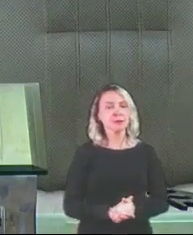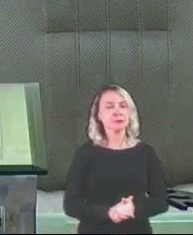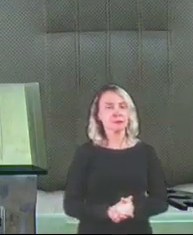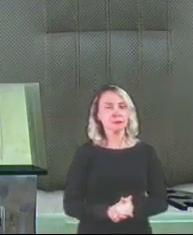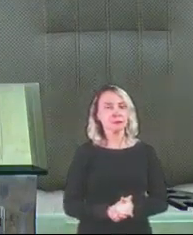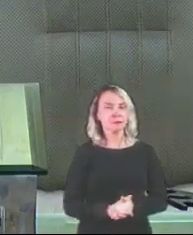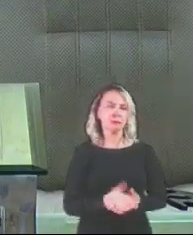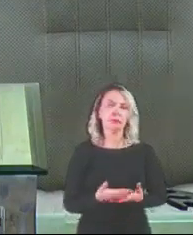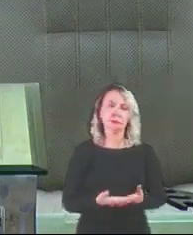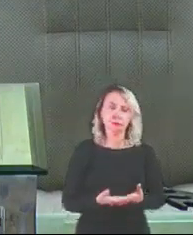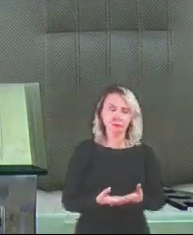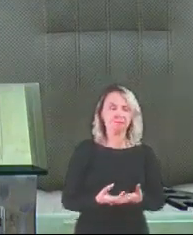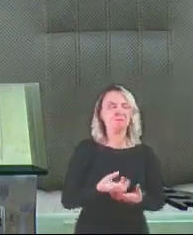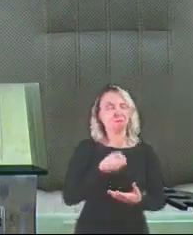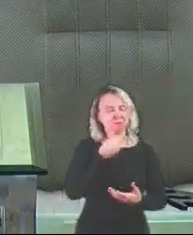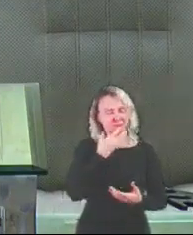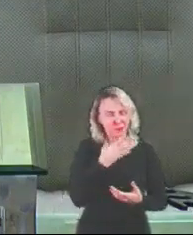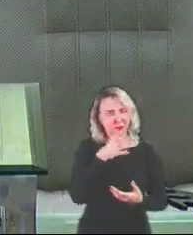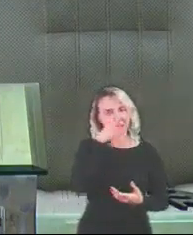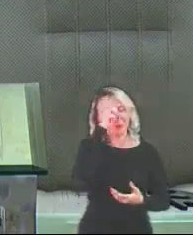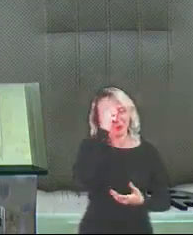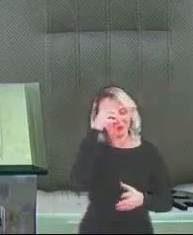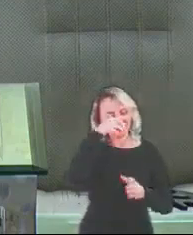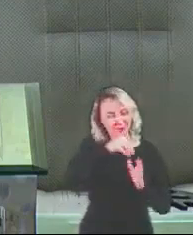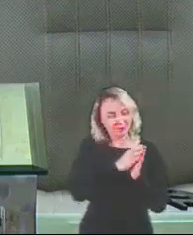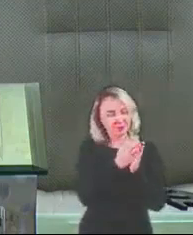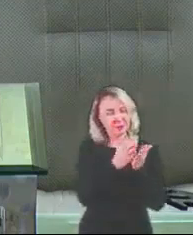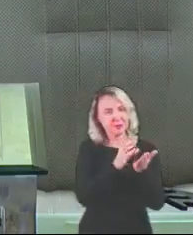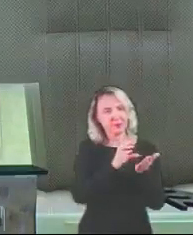Como é bom aprender da palavra de Deus, irmãos.